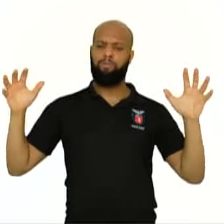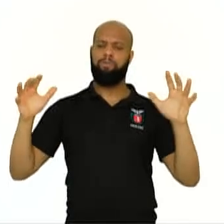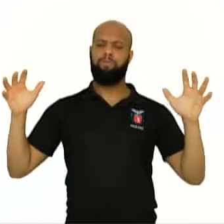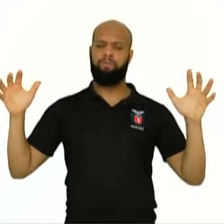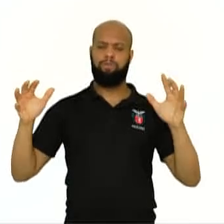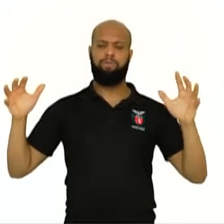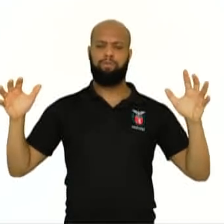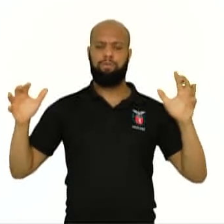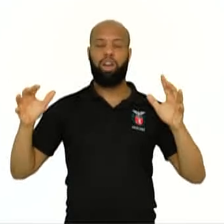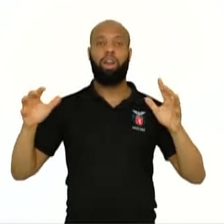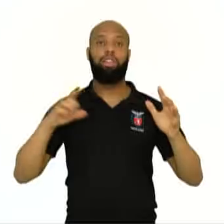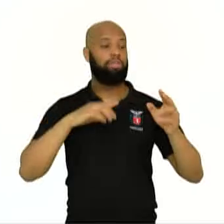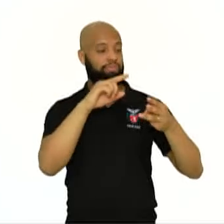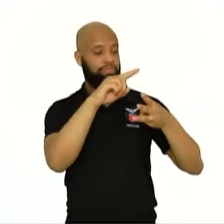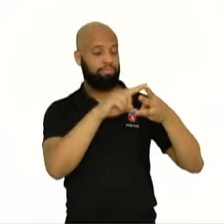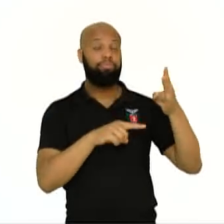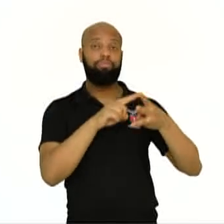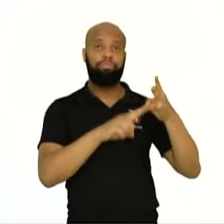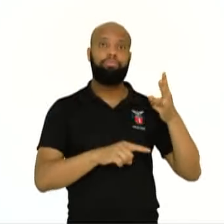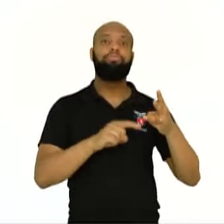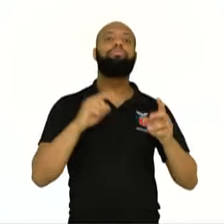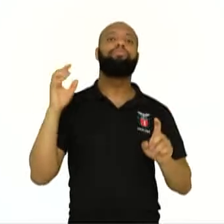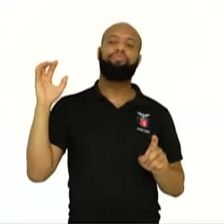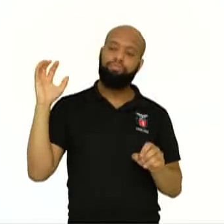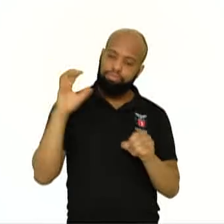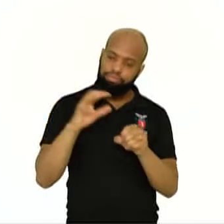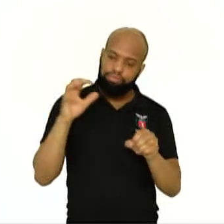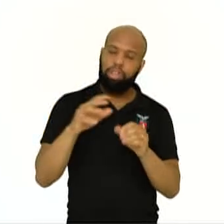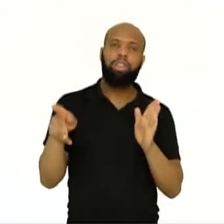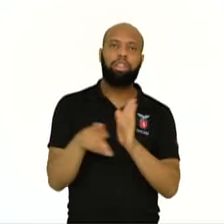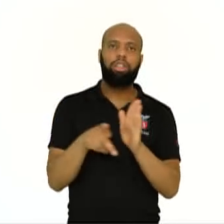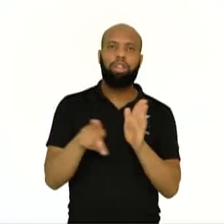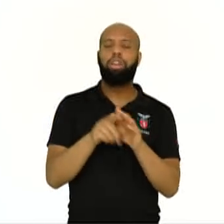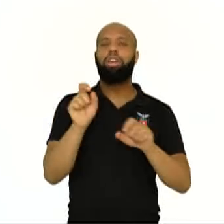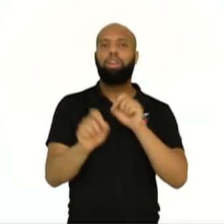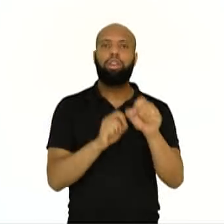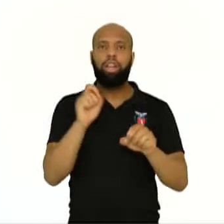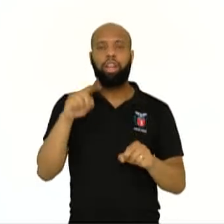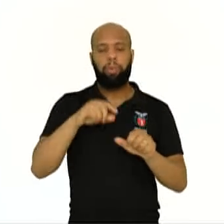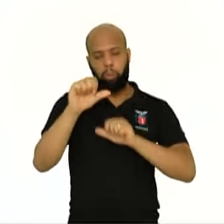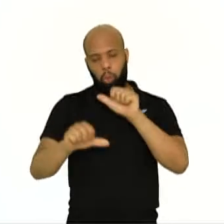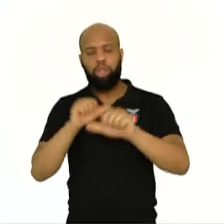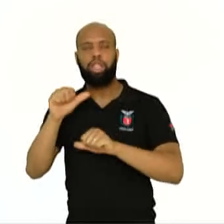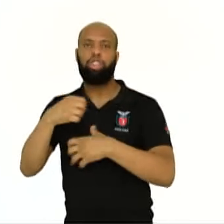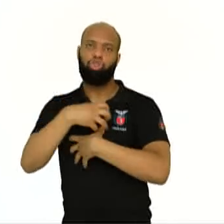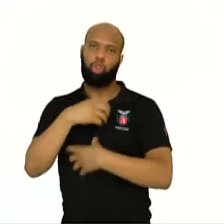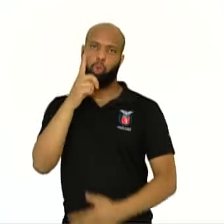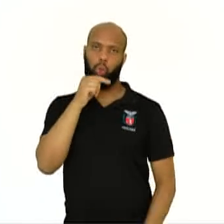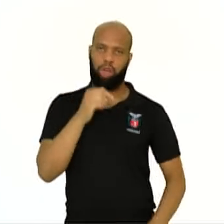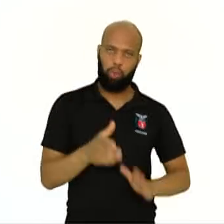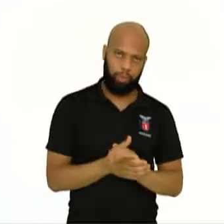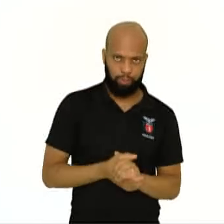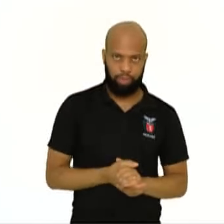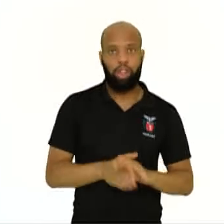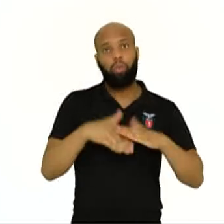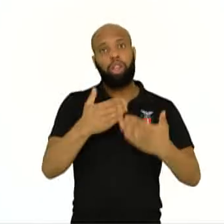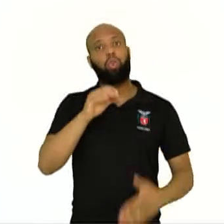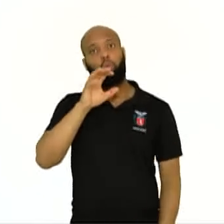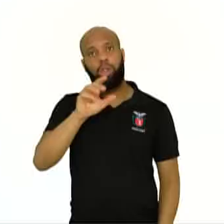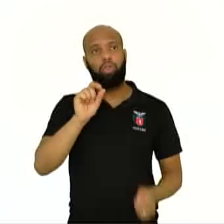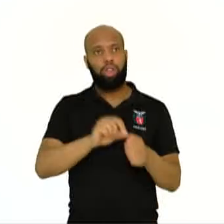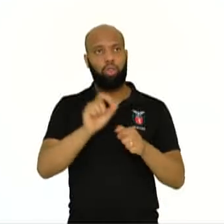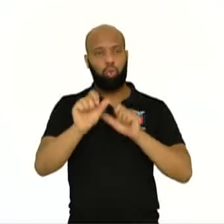até a atmosfera no estado de vaprio. Baixou a temperatura, se condensa e